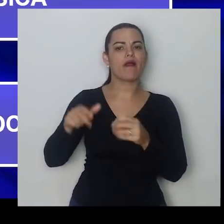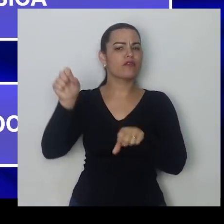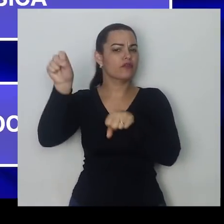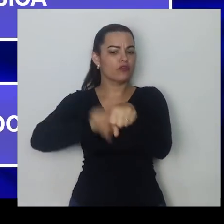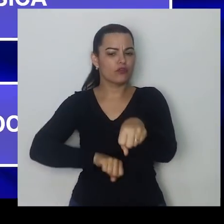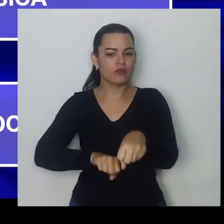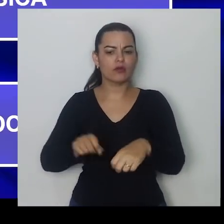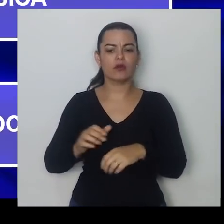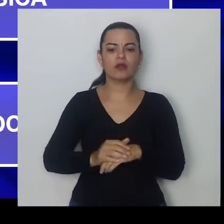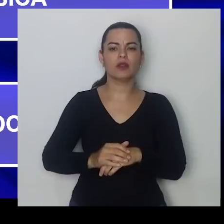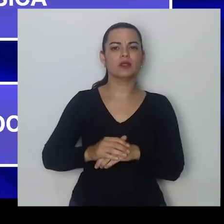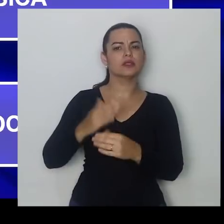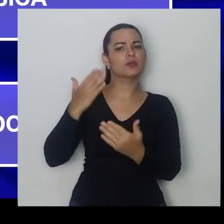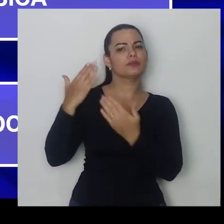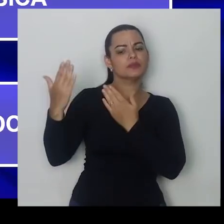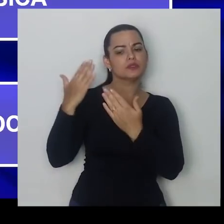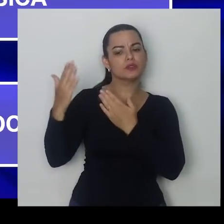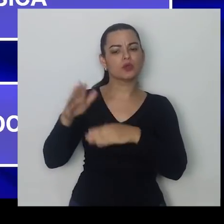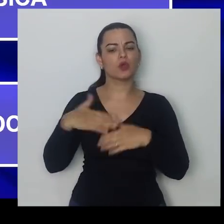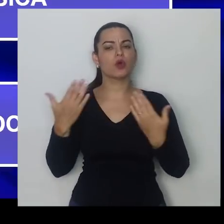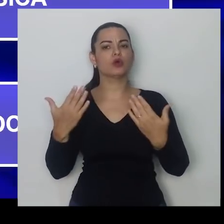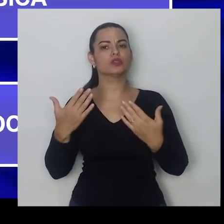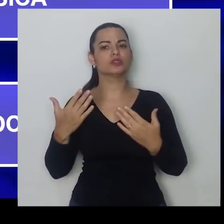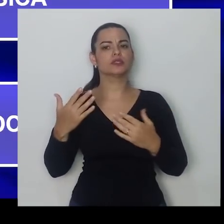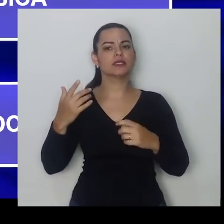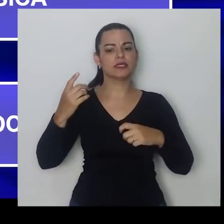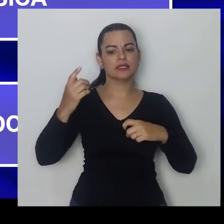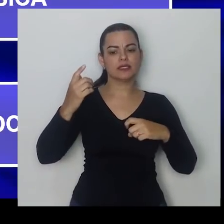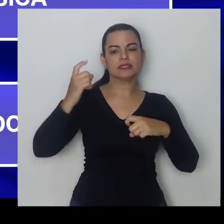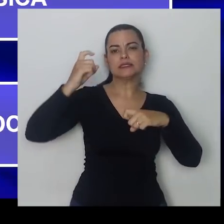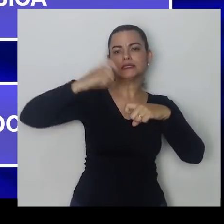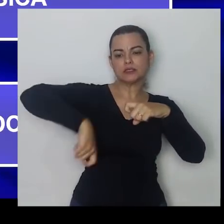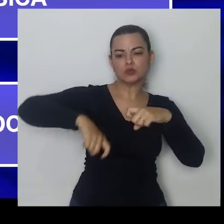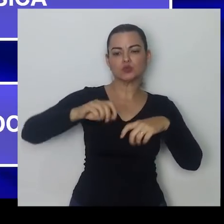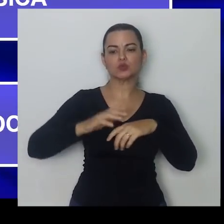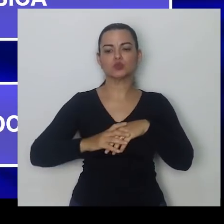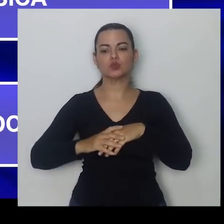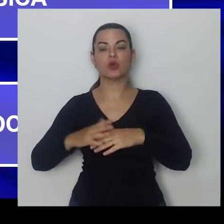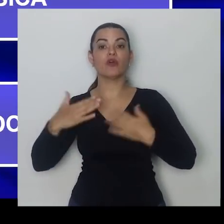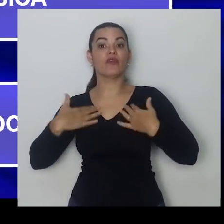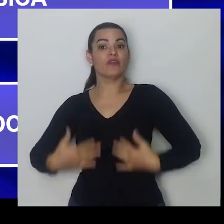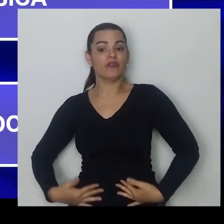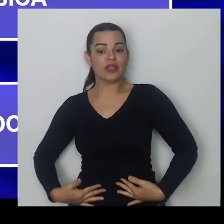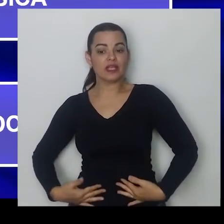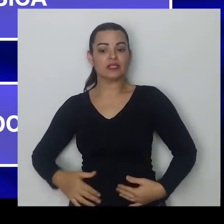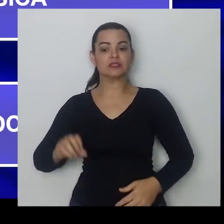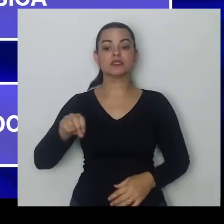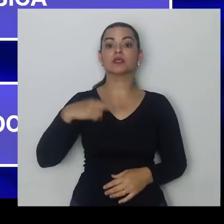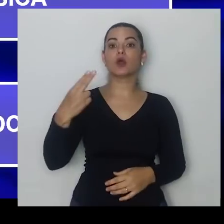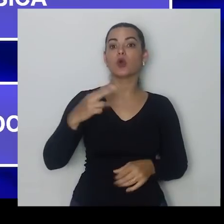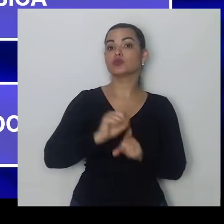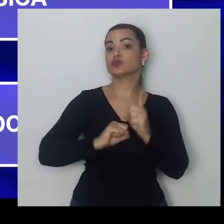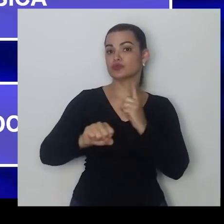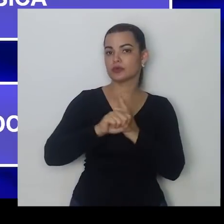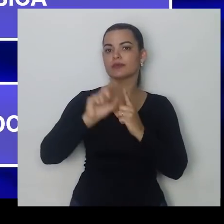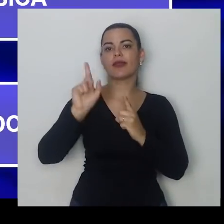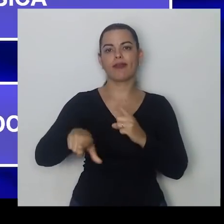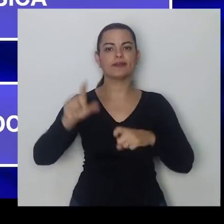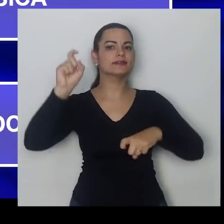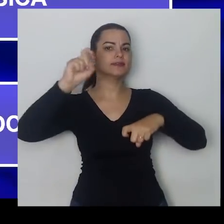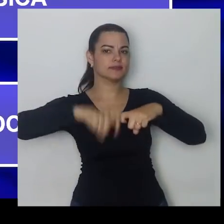física, sexual ou social? O que vocês acham? É uma